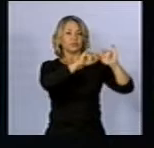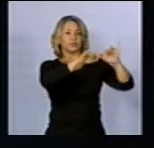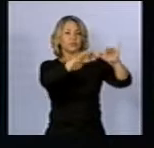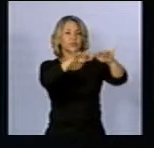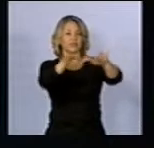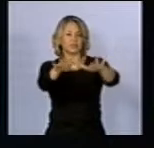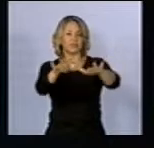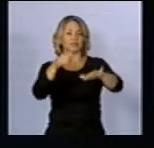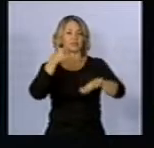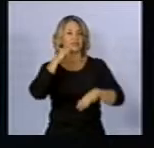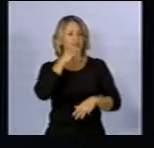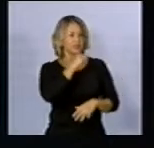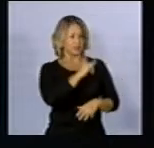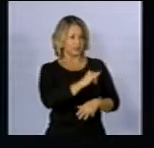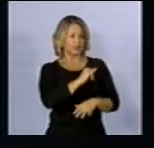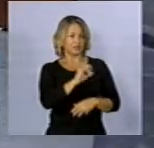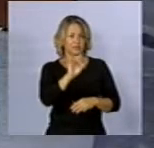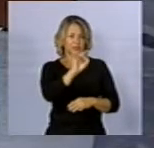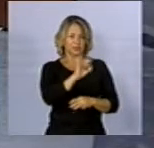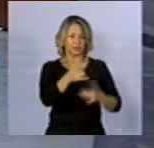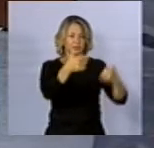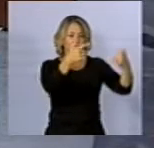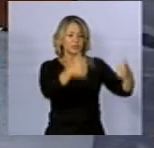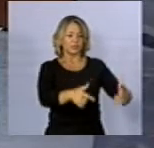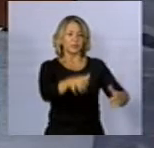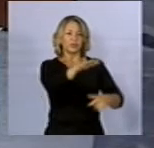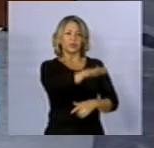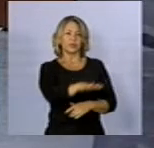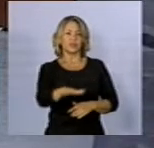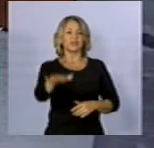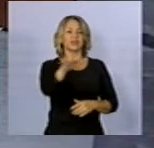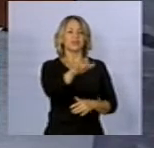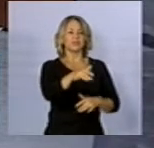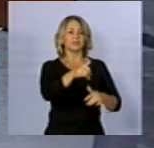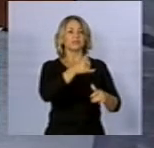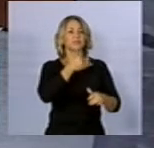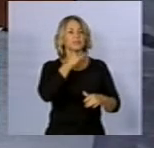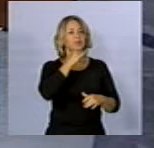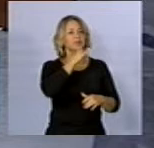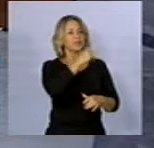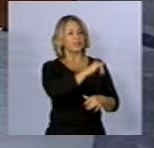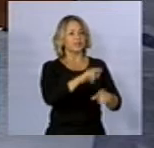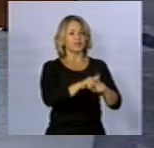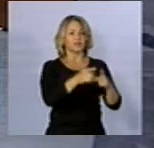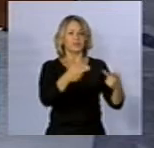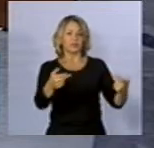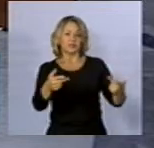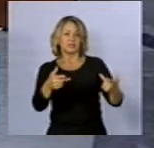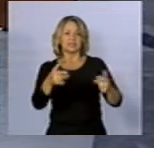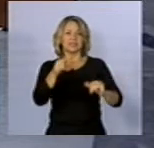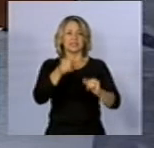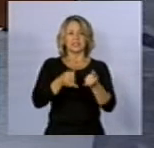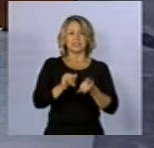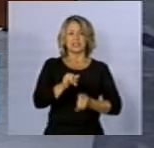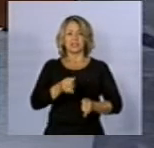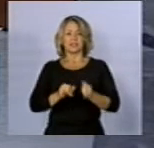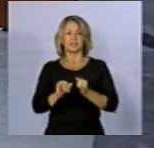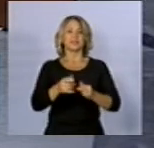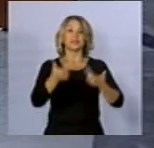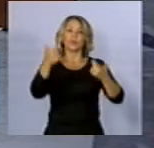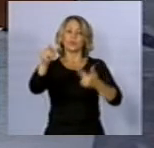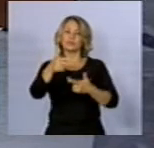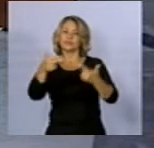do ponto de vista da exposição a campos magnéticos, mas também a substâncias químicas e de outros